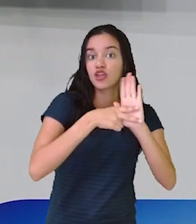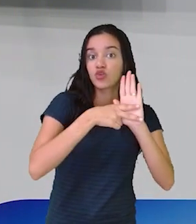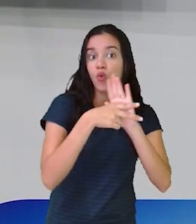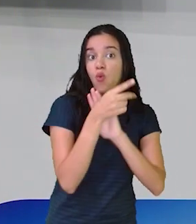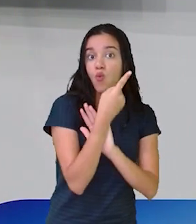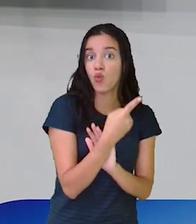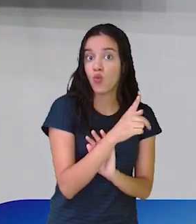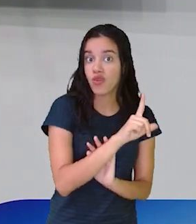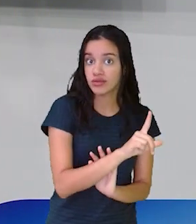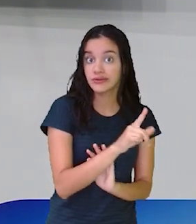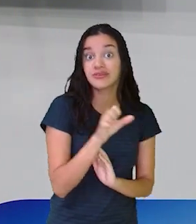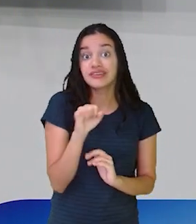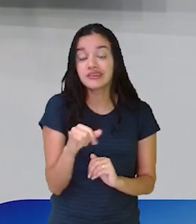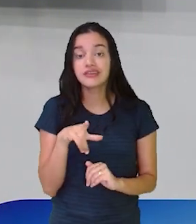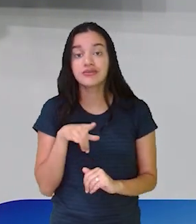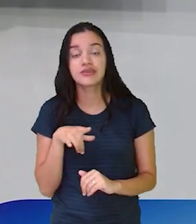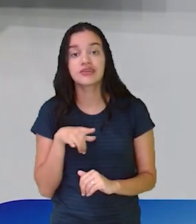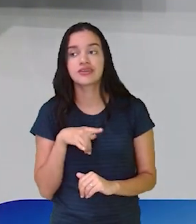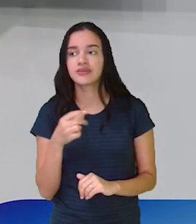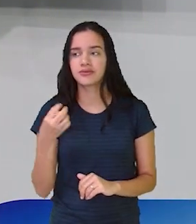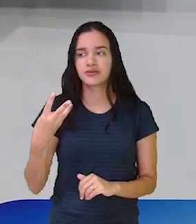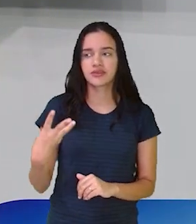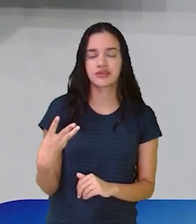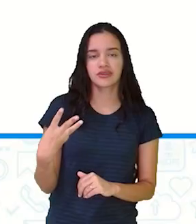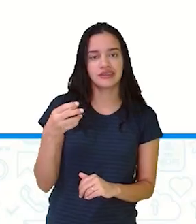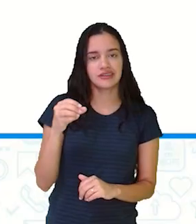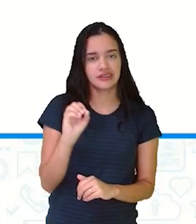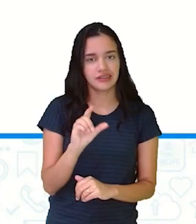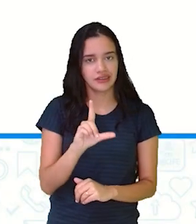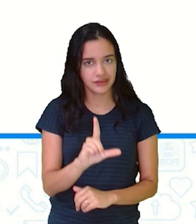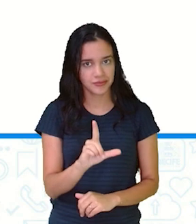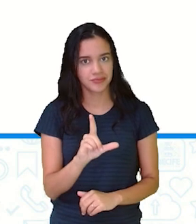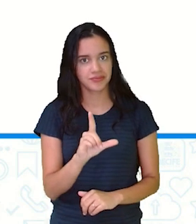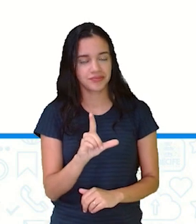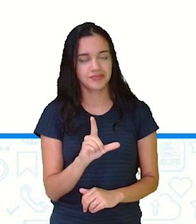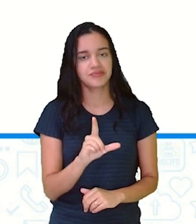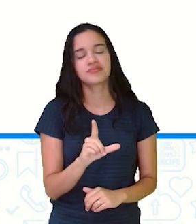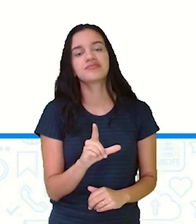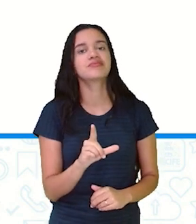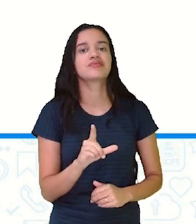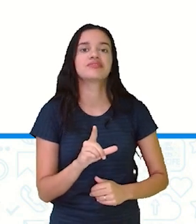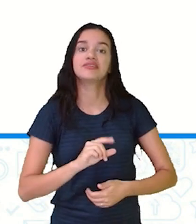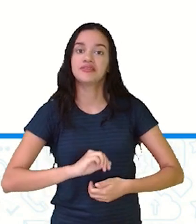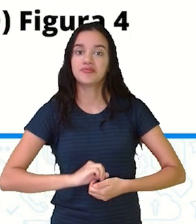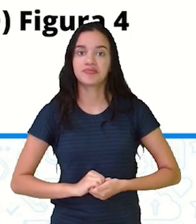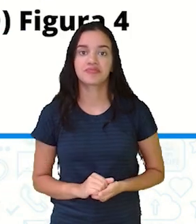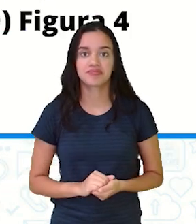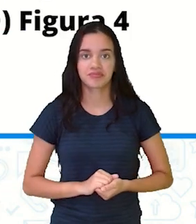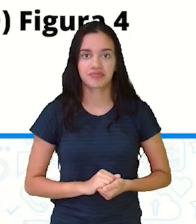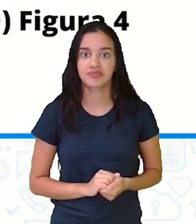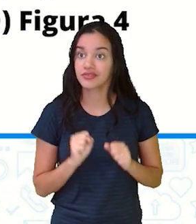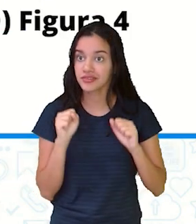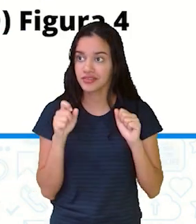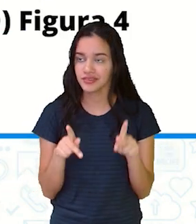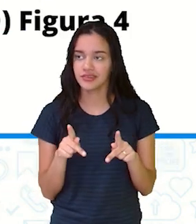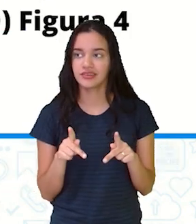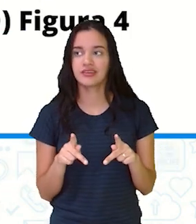eu tenho 30 decímetros, a minha capacidade de água será de 30 litros.